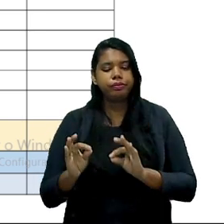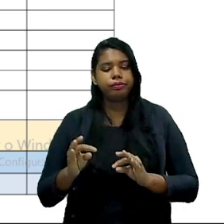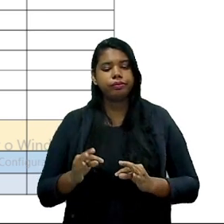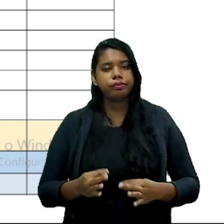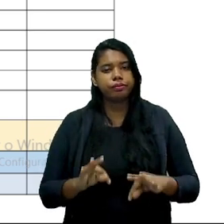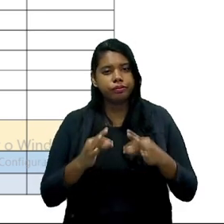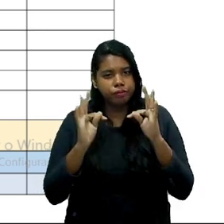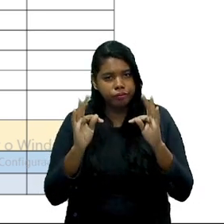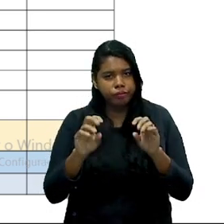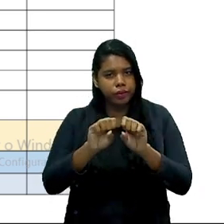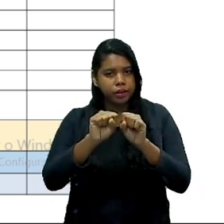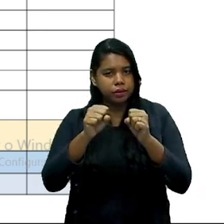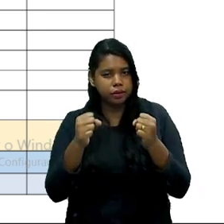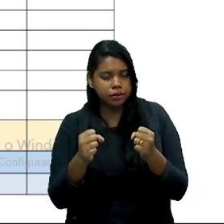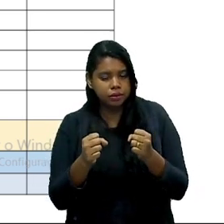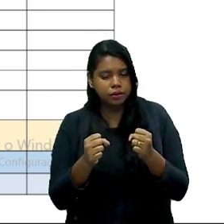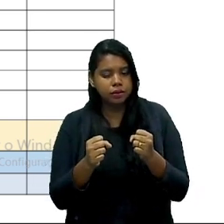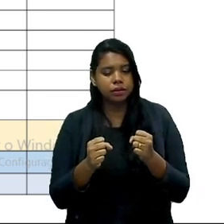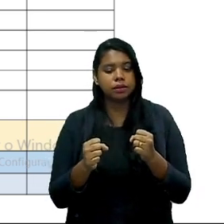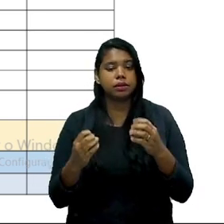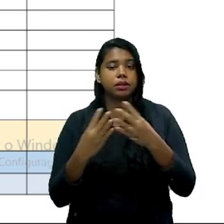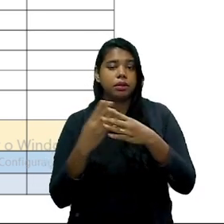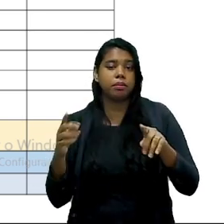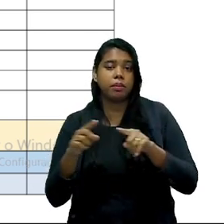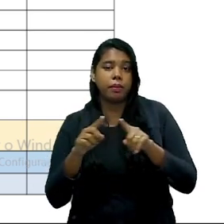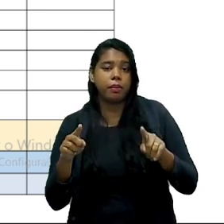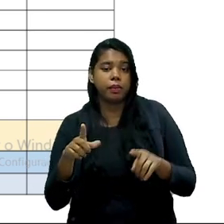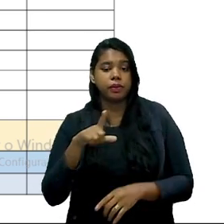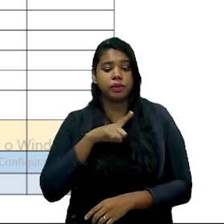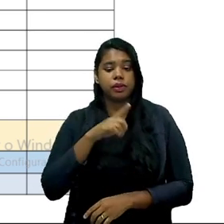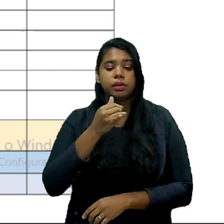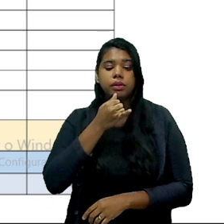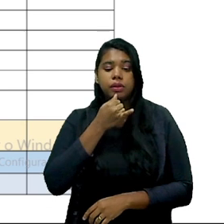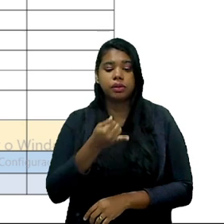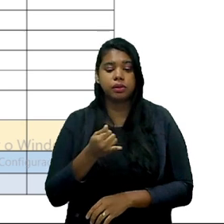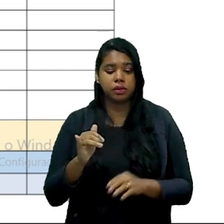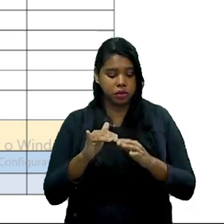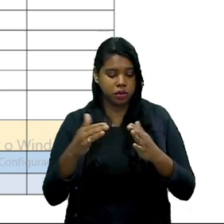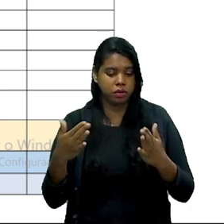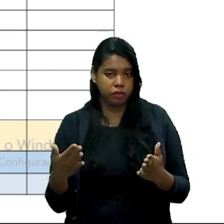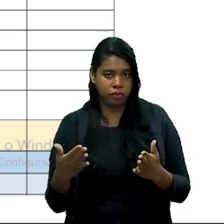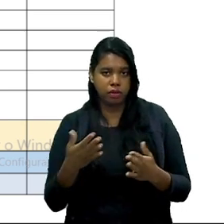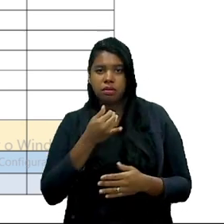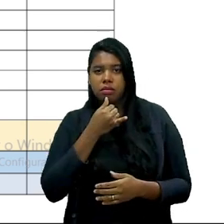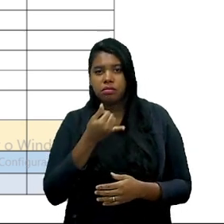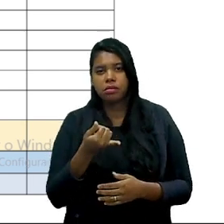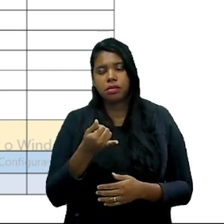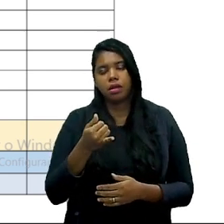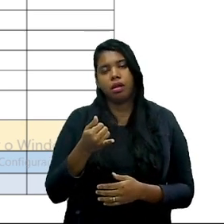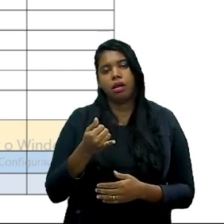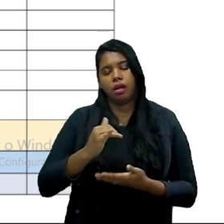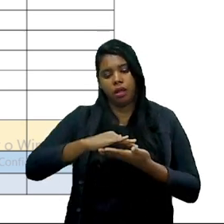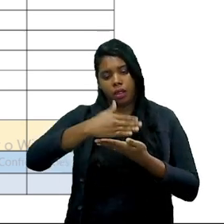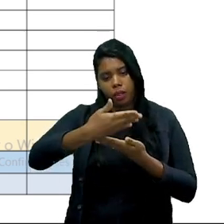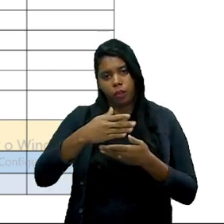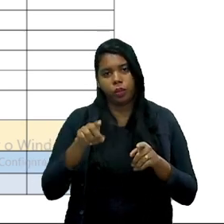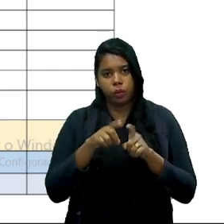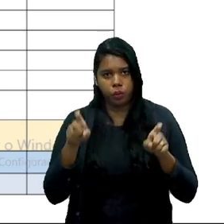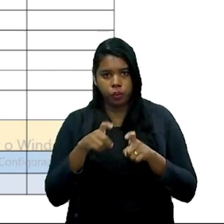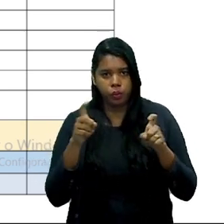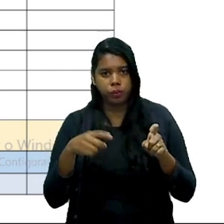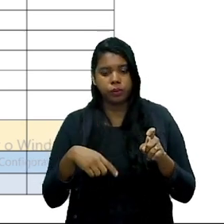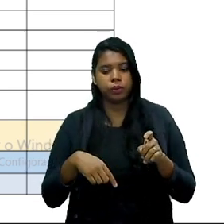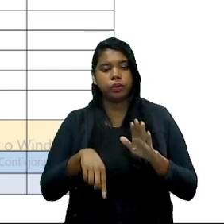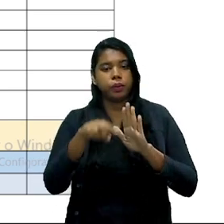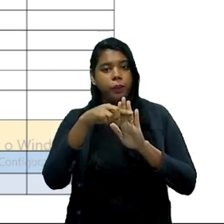ferramentas, sistemas integrados, mas se ele tiver na mesa dele, no birô dele, no computador dele, uma